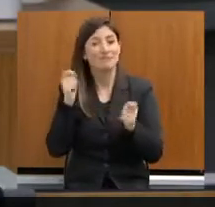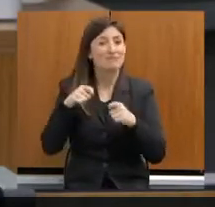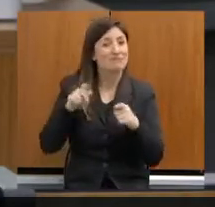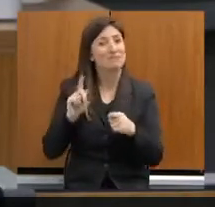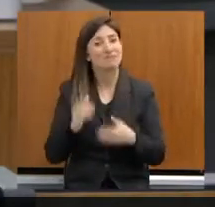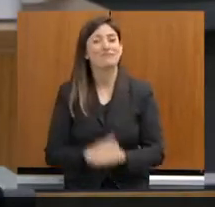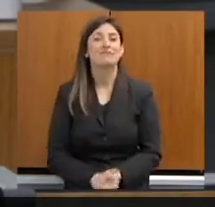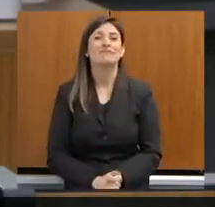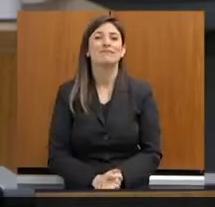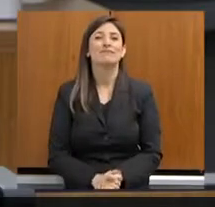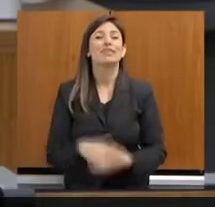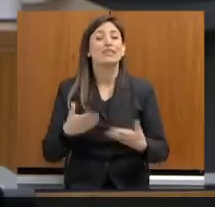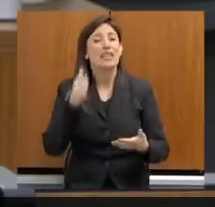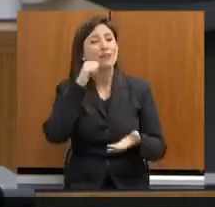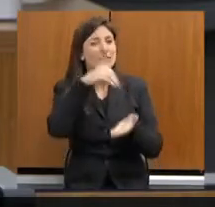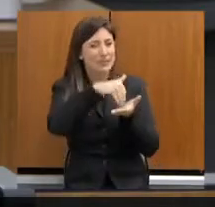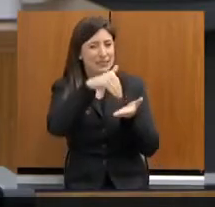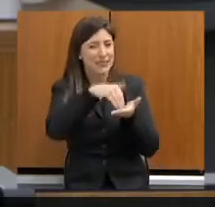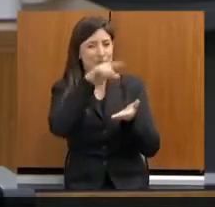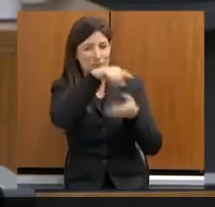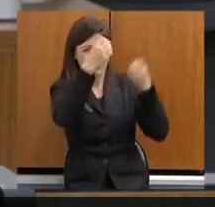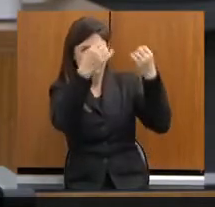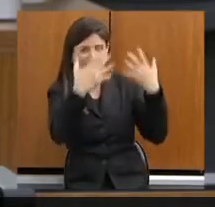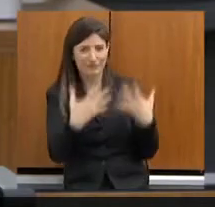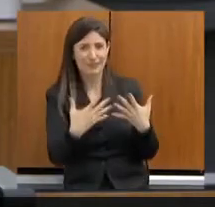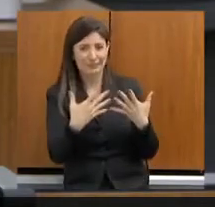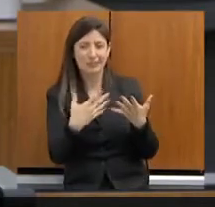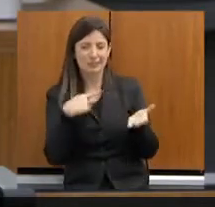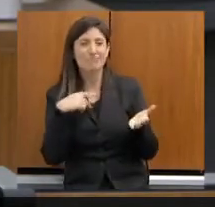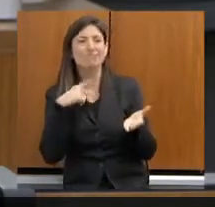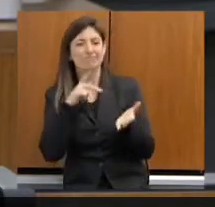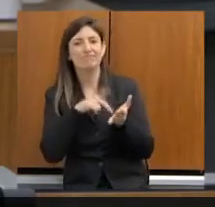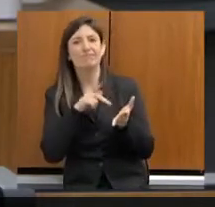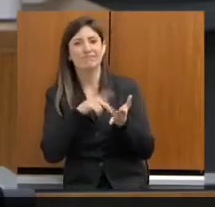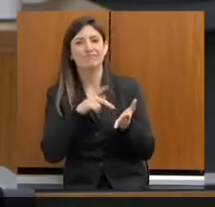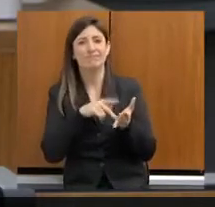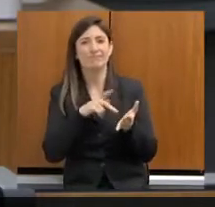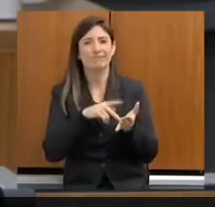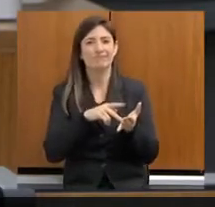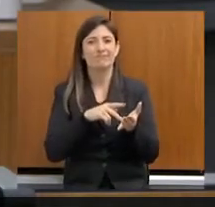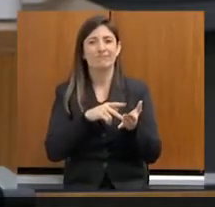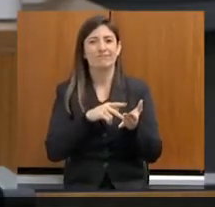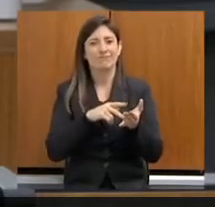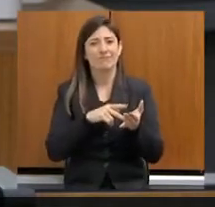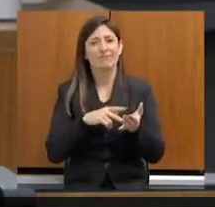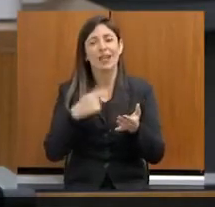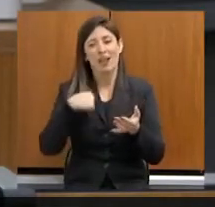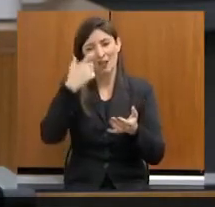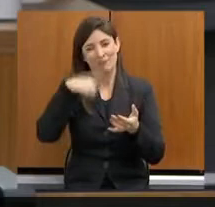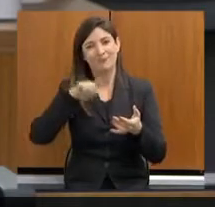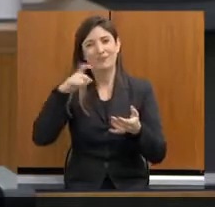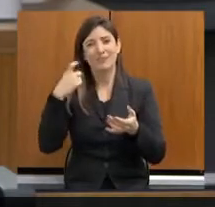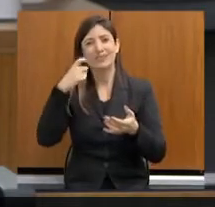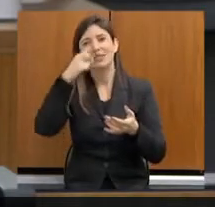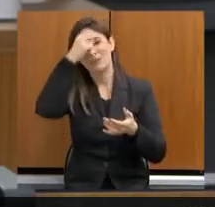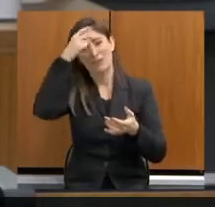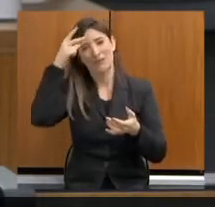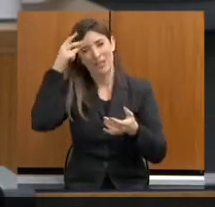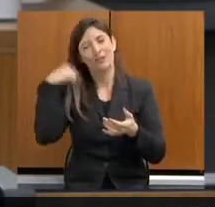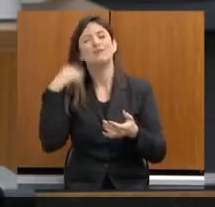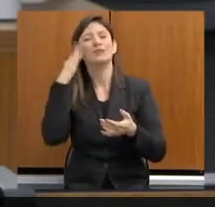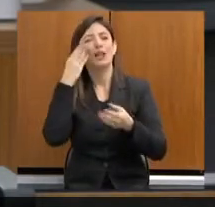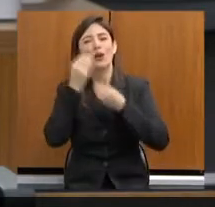o secretário fez uma colocação o que que é real eu a gente já foi Prefeito sabe como é que funciona o Executivo